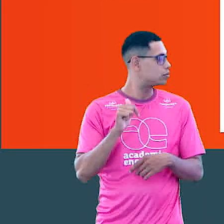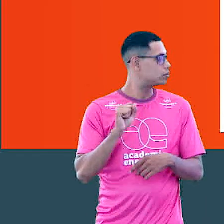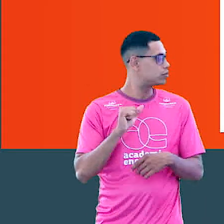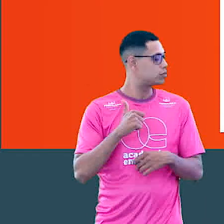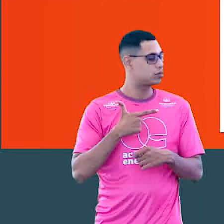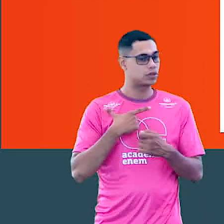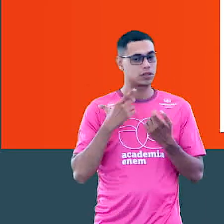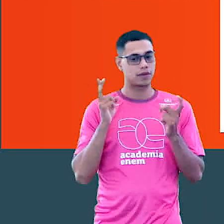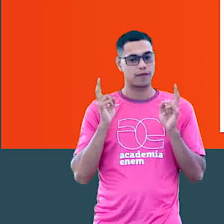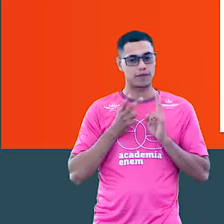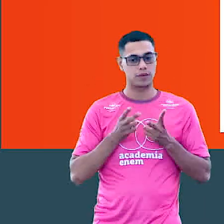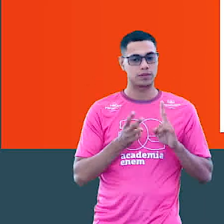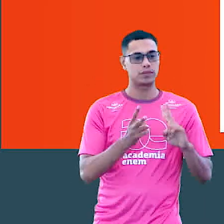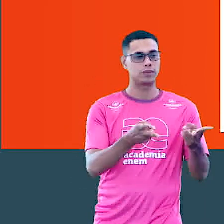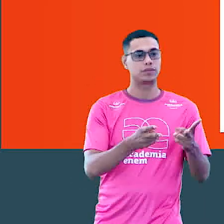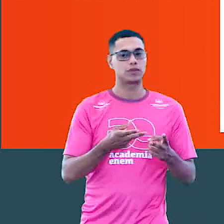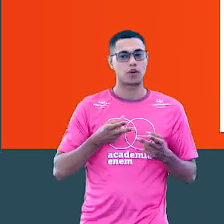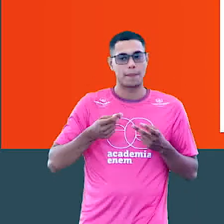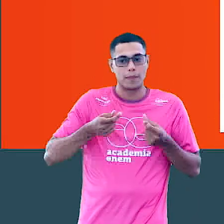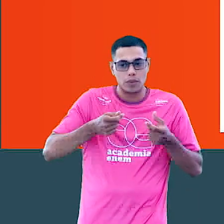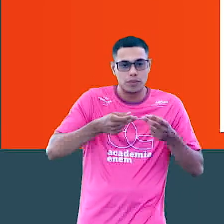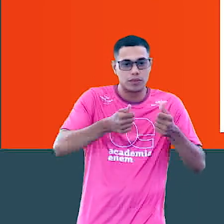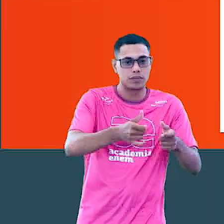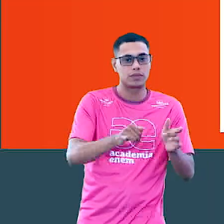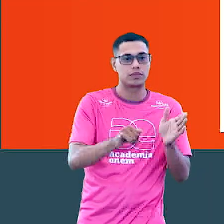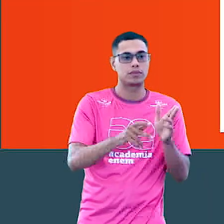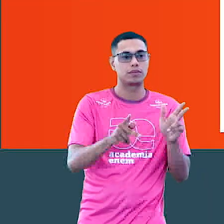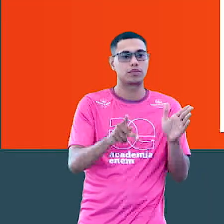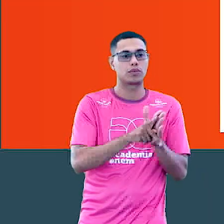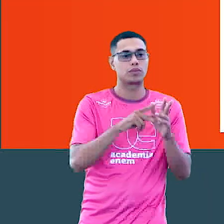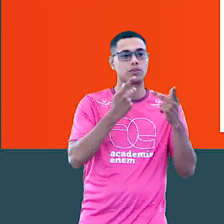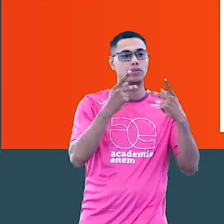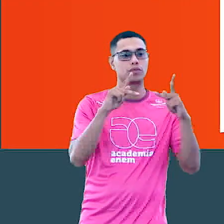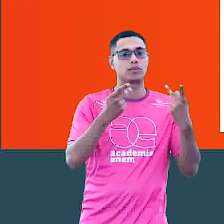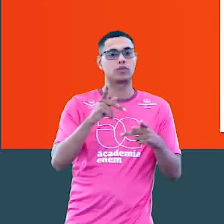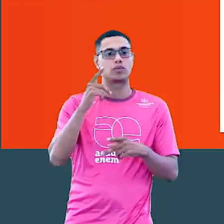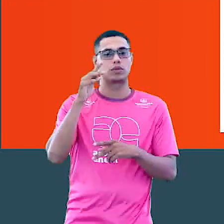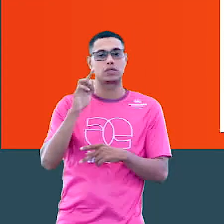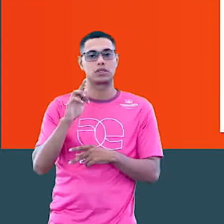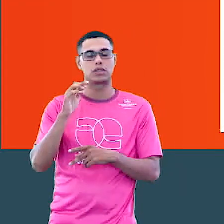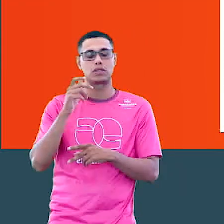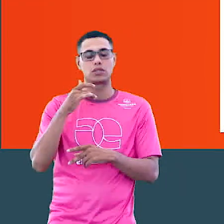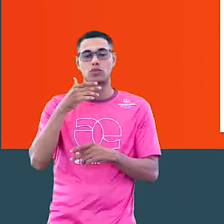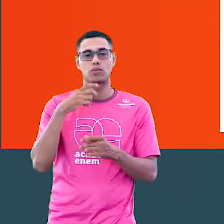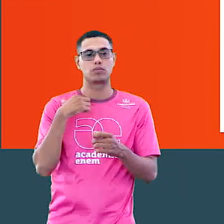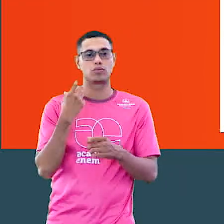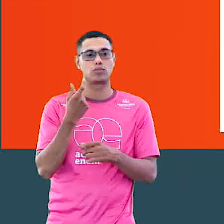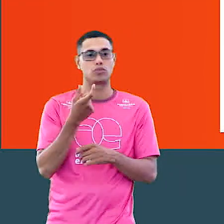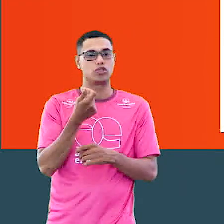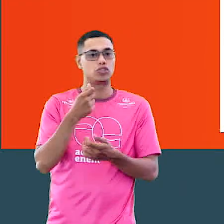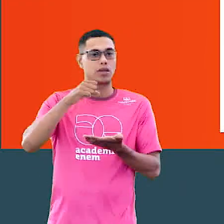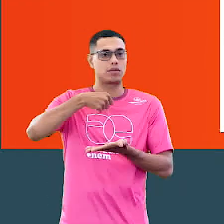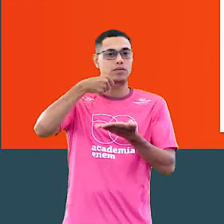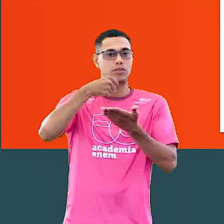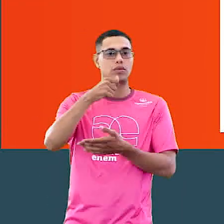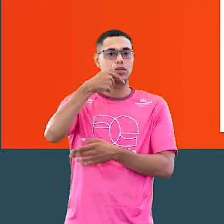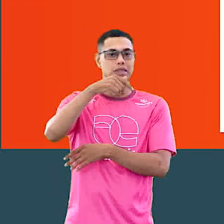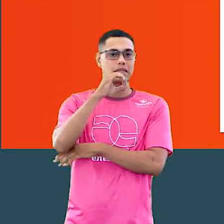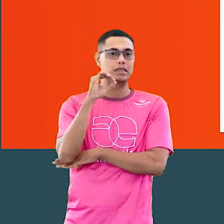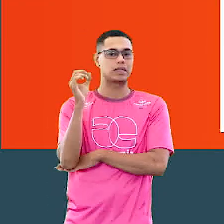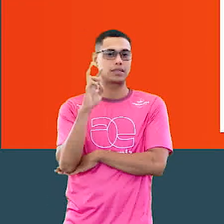permanência, chamada Bolsa Permanência ProUni, no valor de quanto? R$ 700. Ajuda ou não